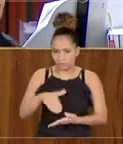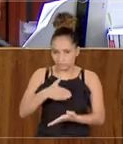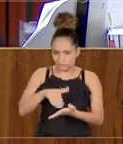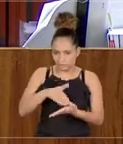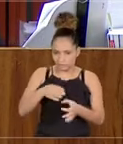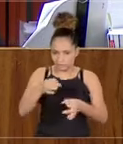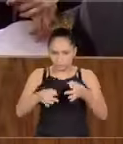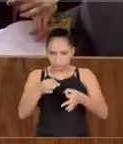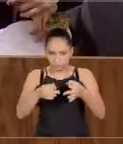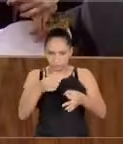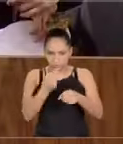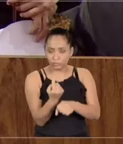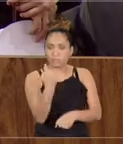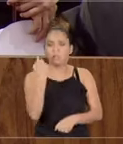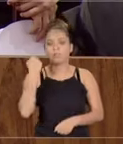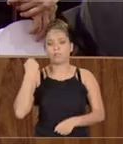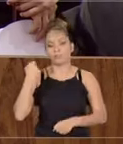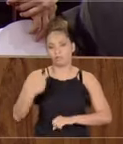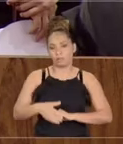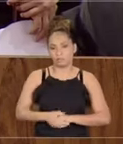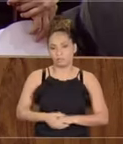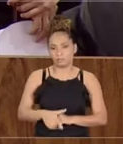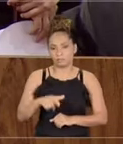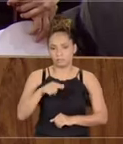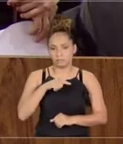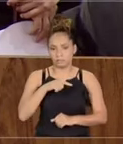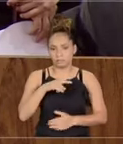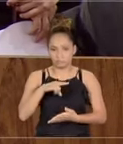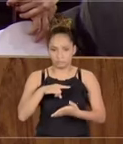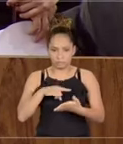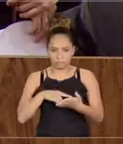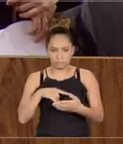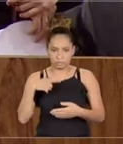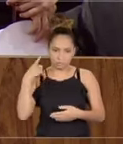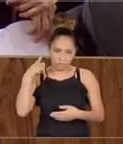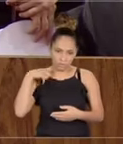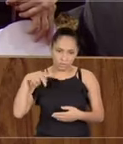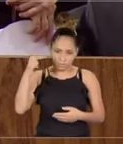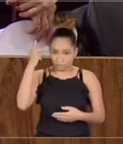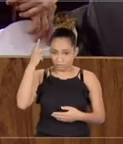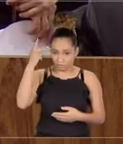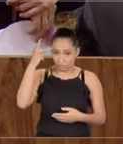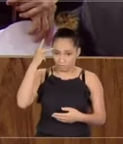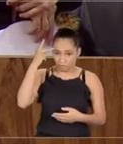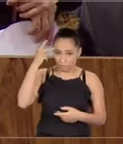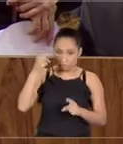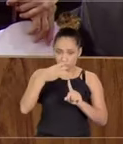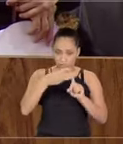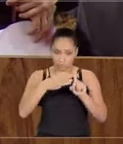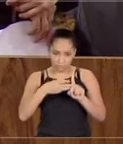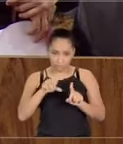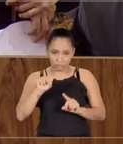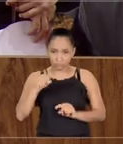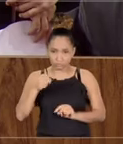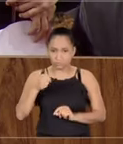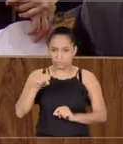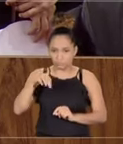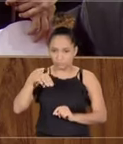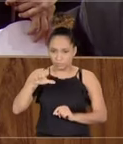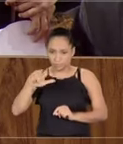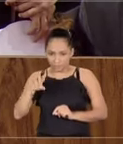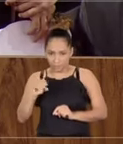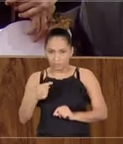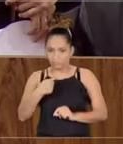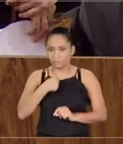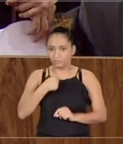atrás. Existe inquérito em Minas e São Paulo ainda da relatoria do ministro Celso de Mello, do qual eu sucedi. Por isso